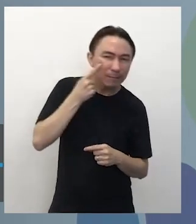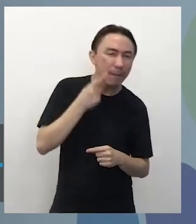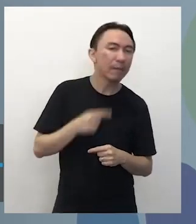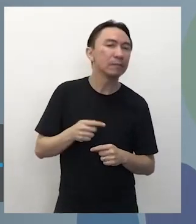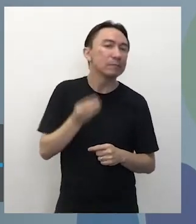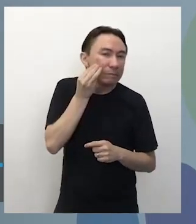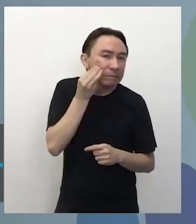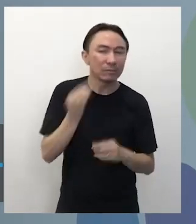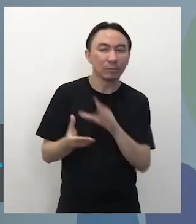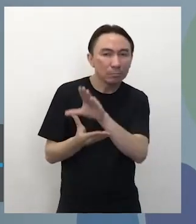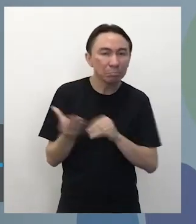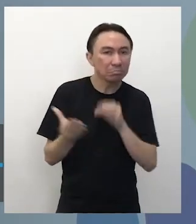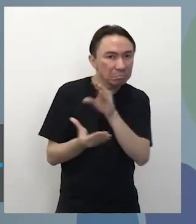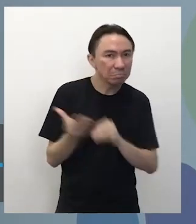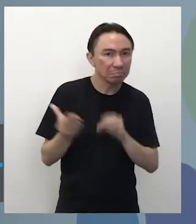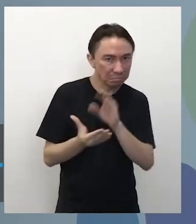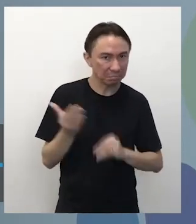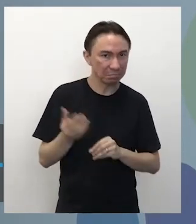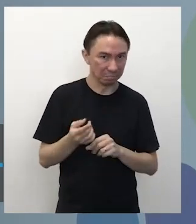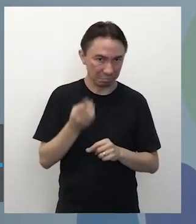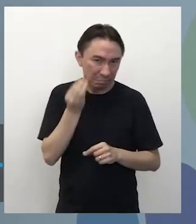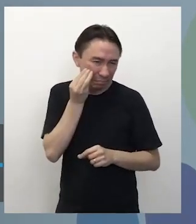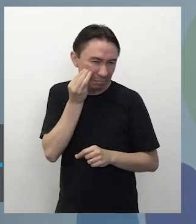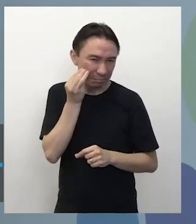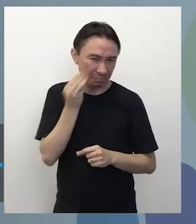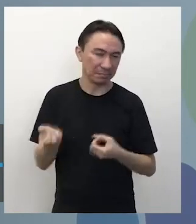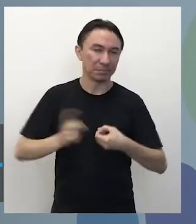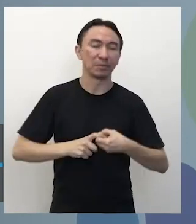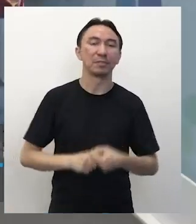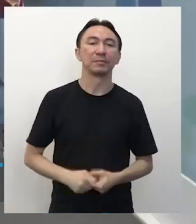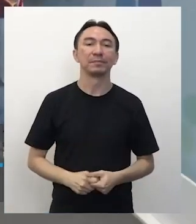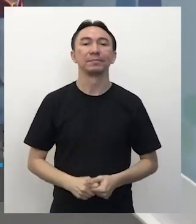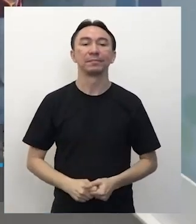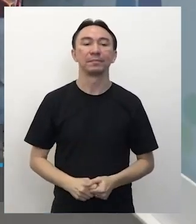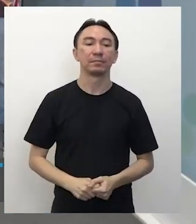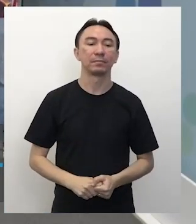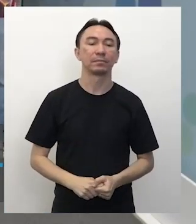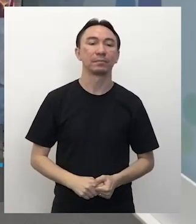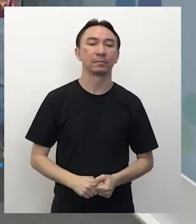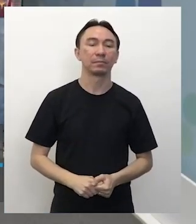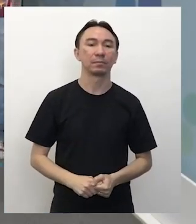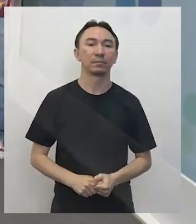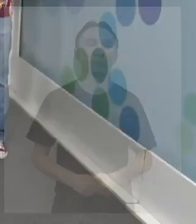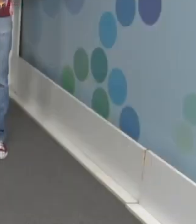vão ouvir e tentar ir repetindo aí o alfabeto em inglês. A gente já volta.